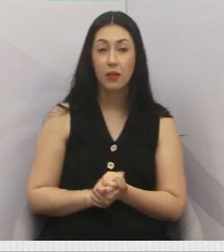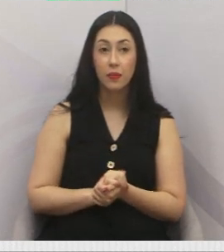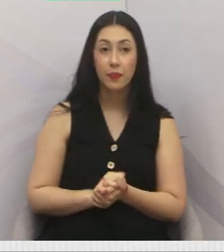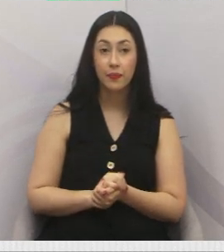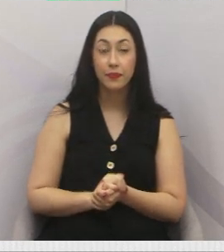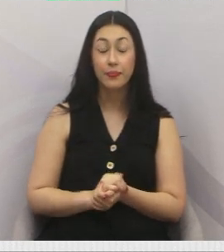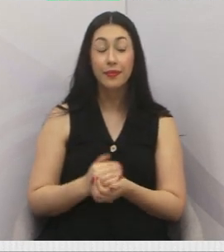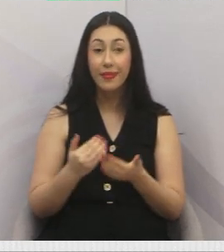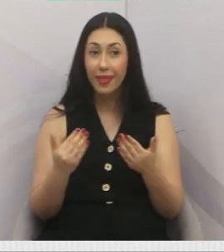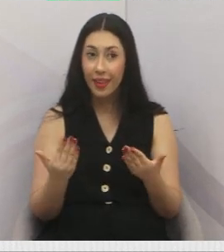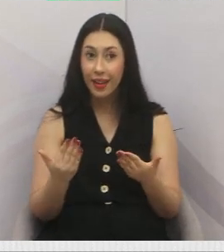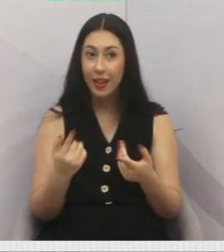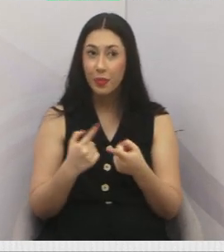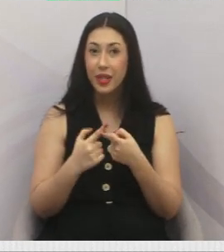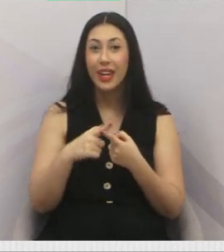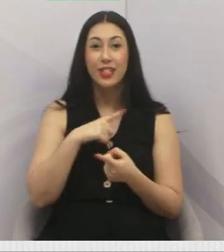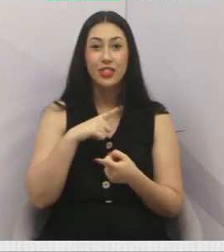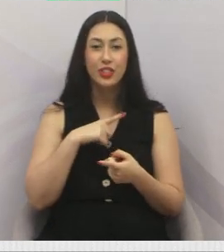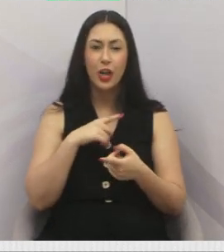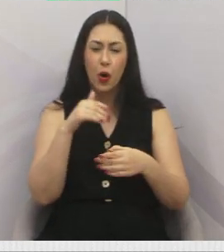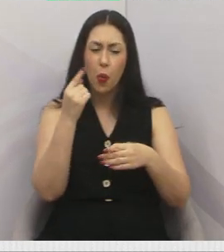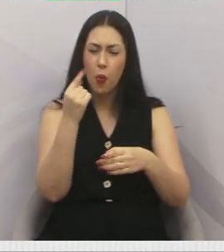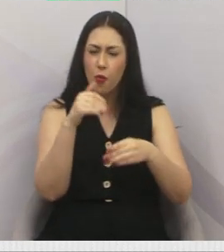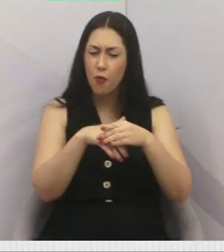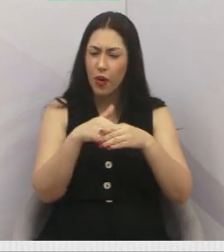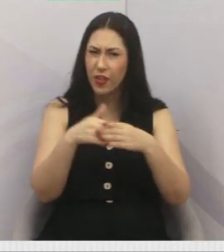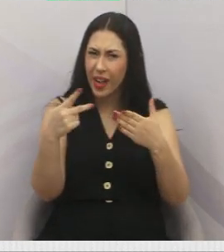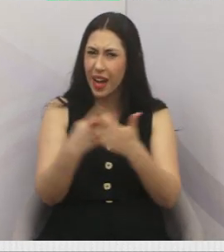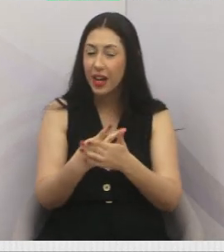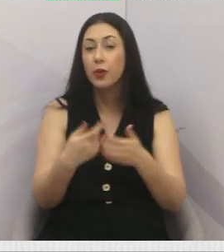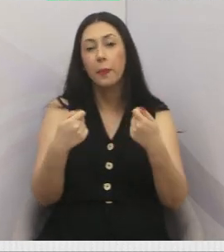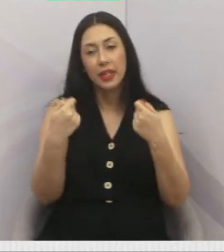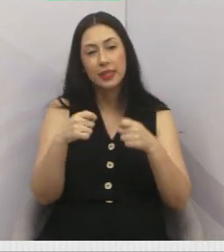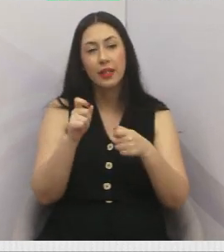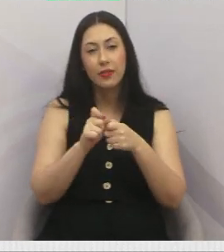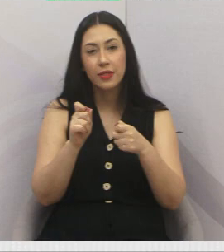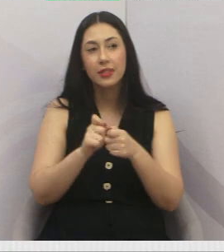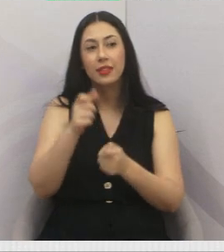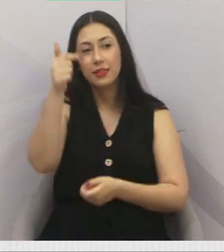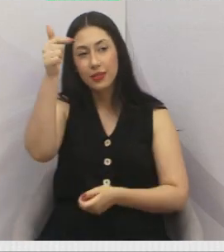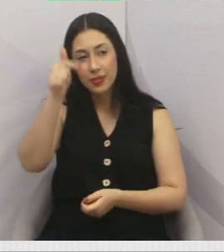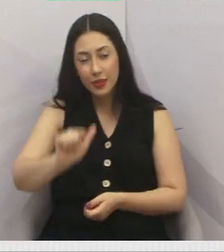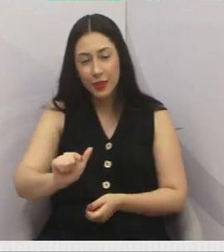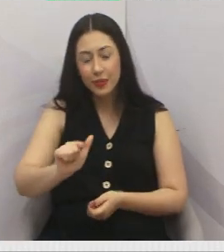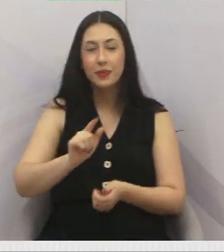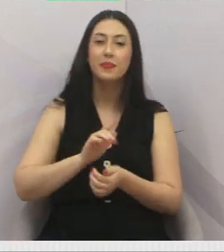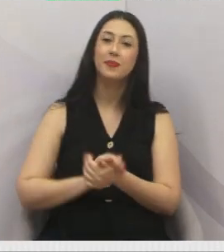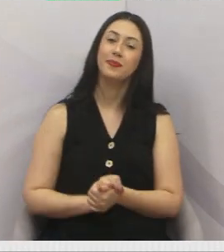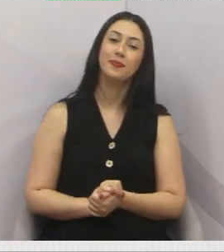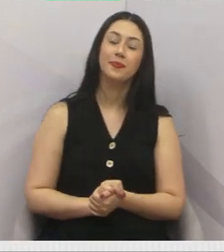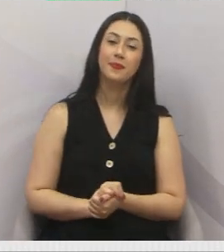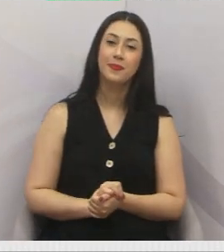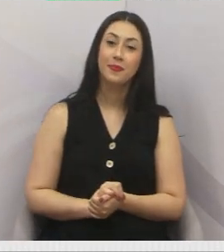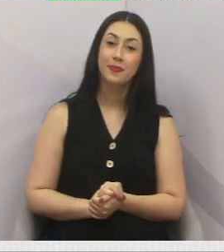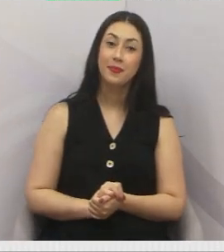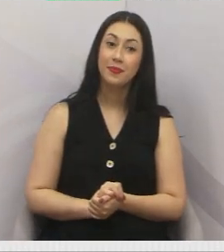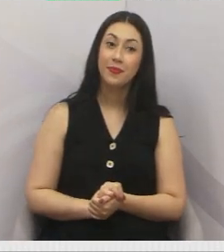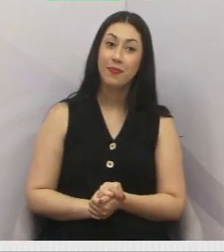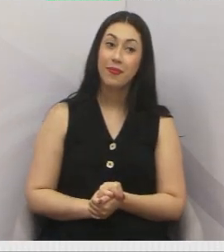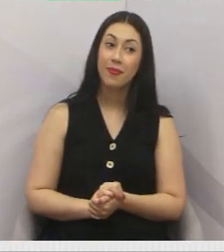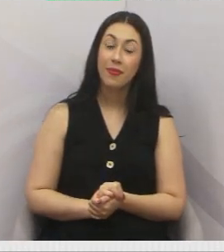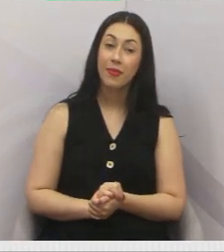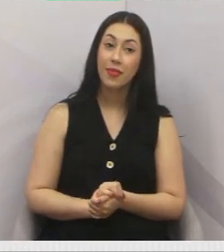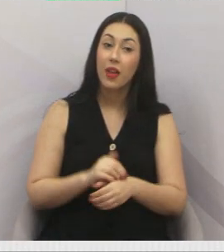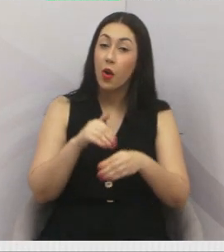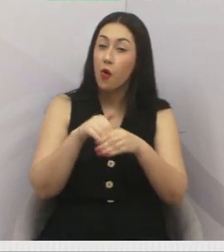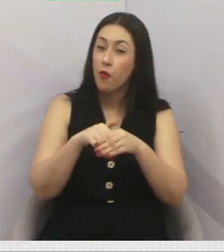Bom, é porque havia um voto inconclusivo aqui, a gente vai ter que recontar o voto, tá? É, voto